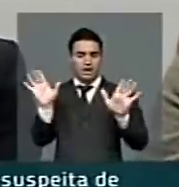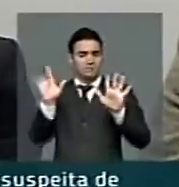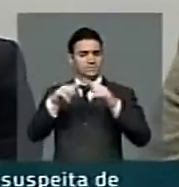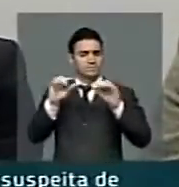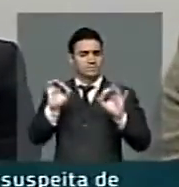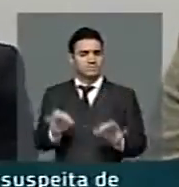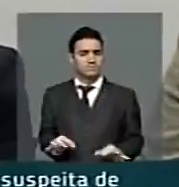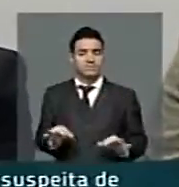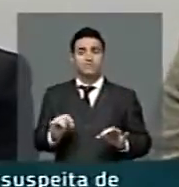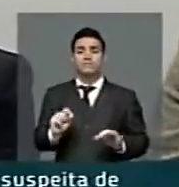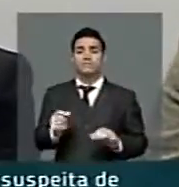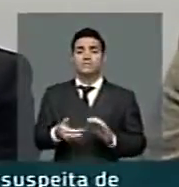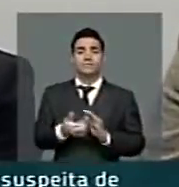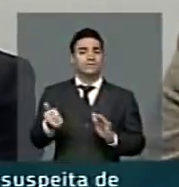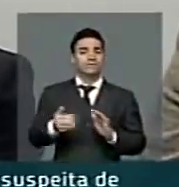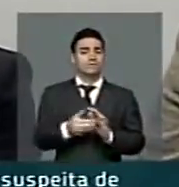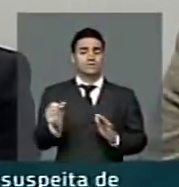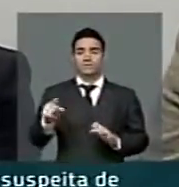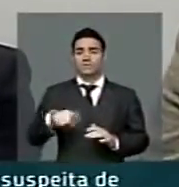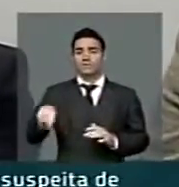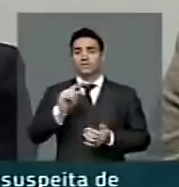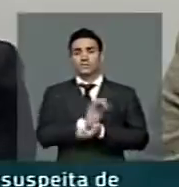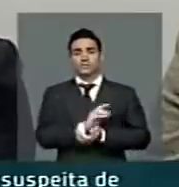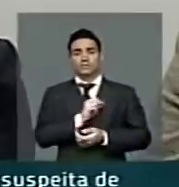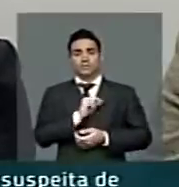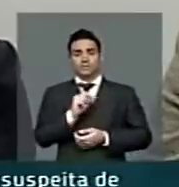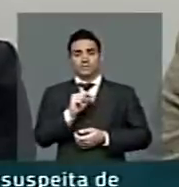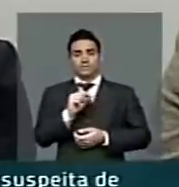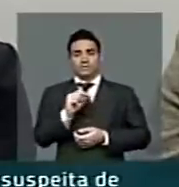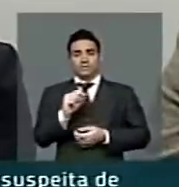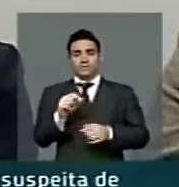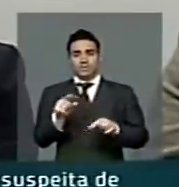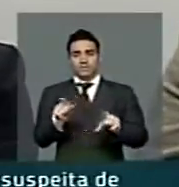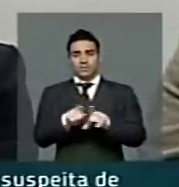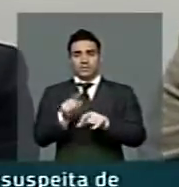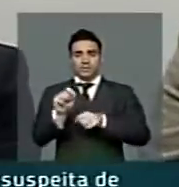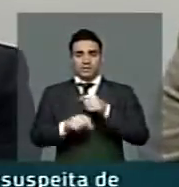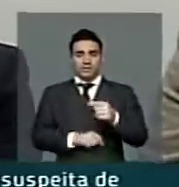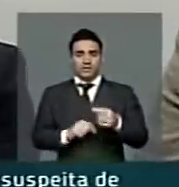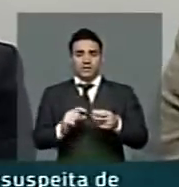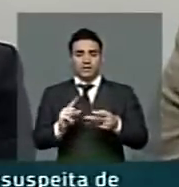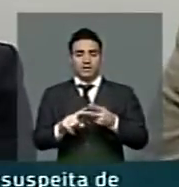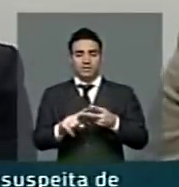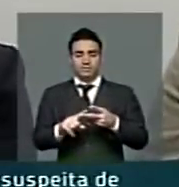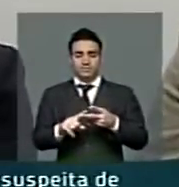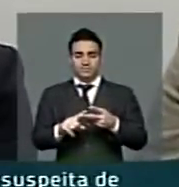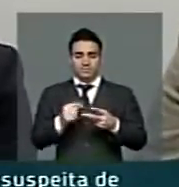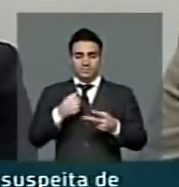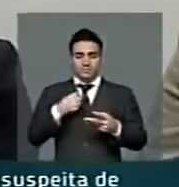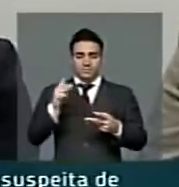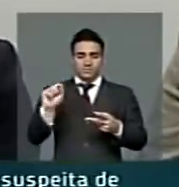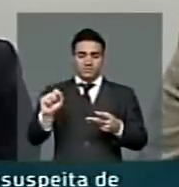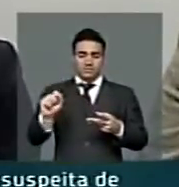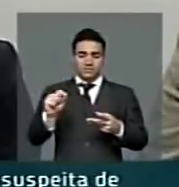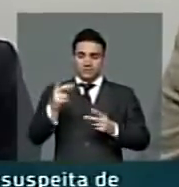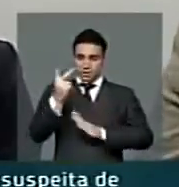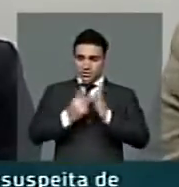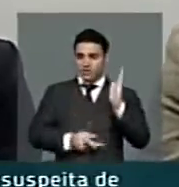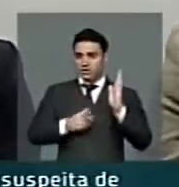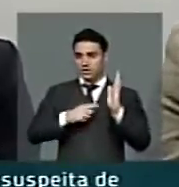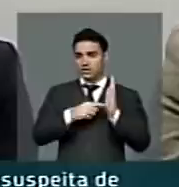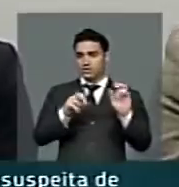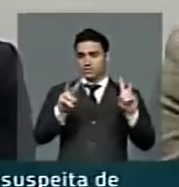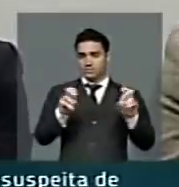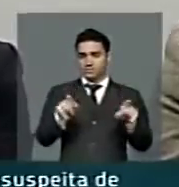a descriminalização das casas de prostituição. É preciso descriminalizar a casa, o projeto enfrenta isso, e o projeto enfrenta